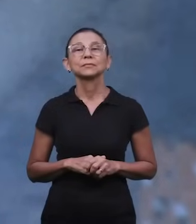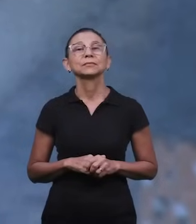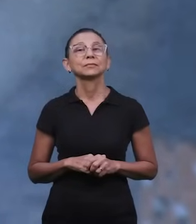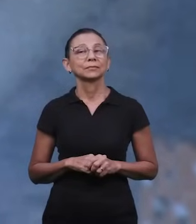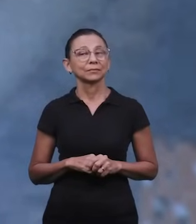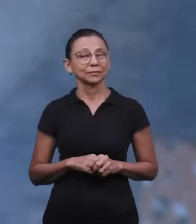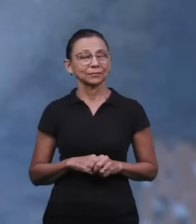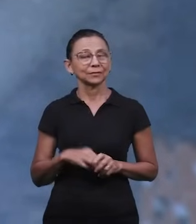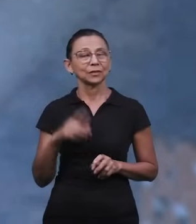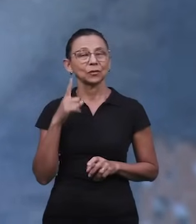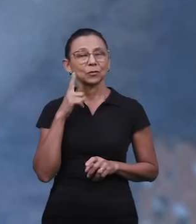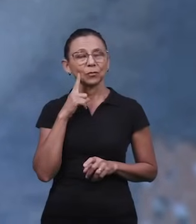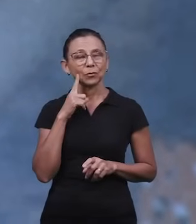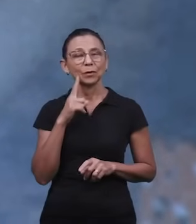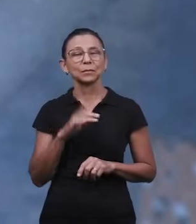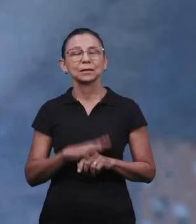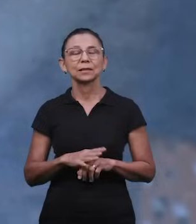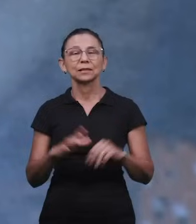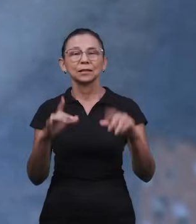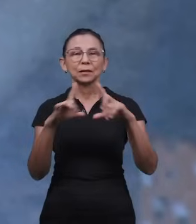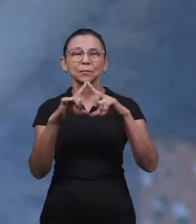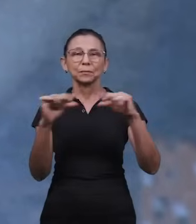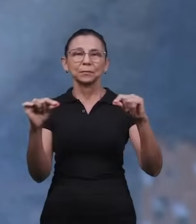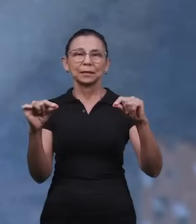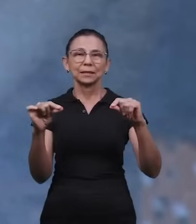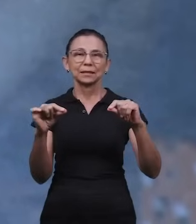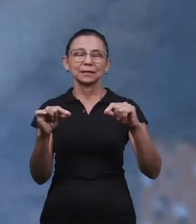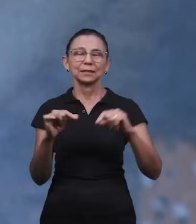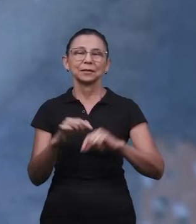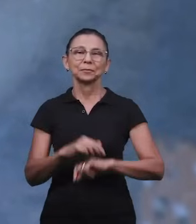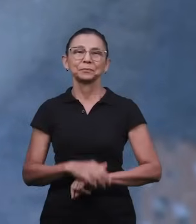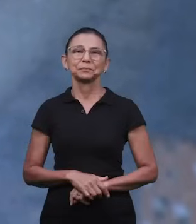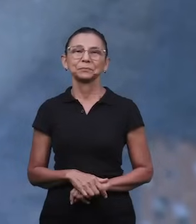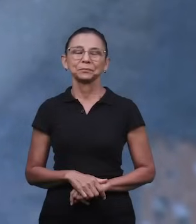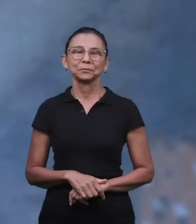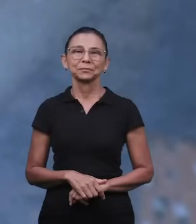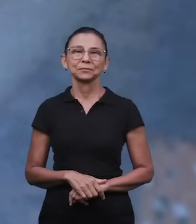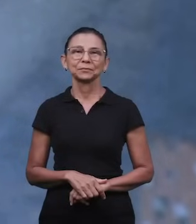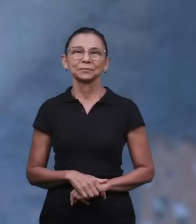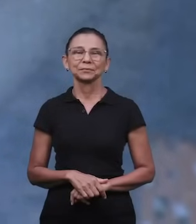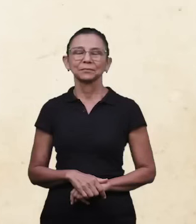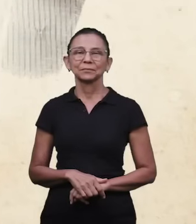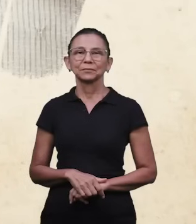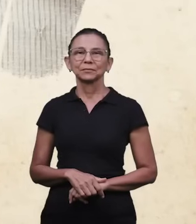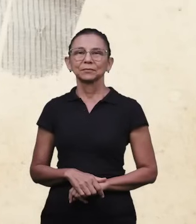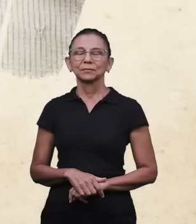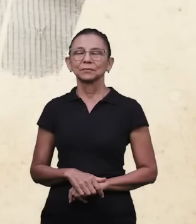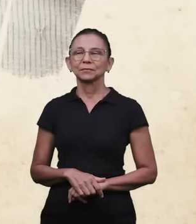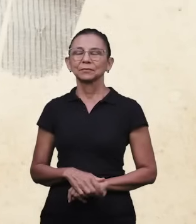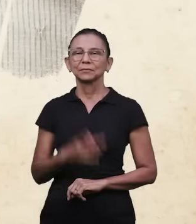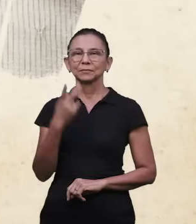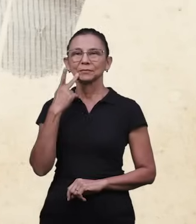querido companheiro, pastor André, é quem vai trazer uma palavra. Então, de Brasília, fala, pastor.